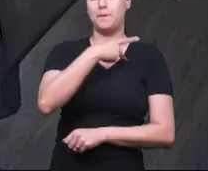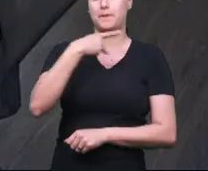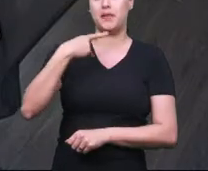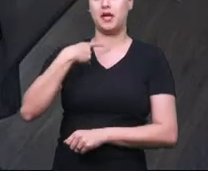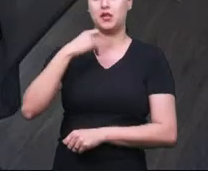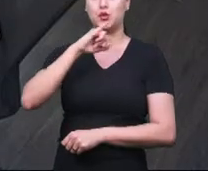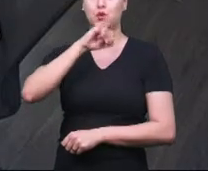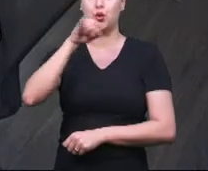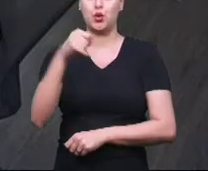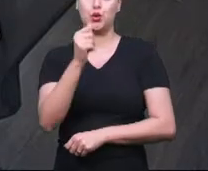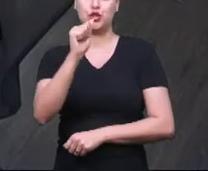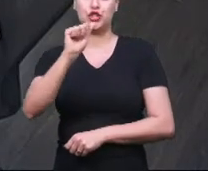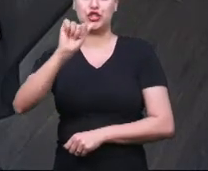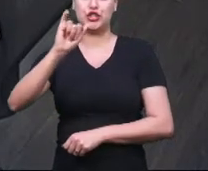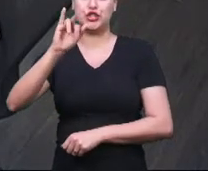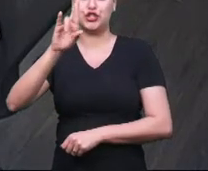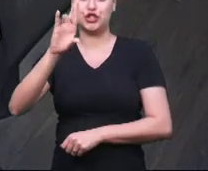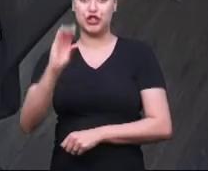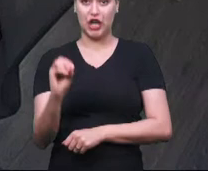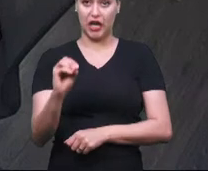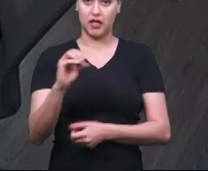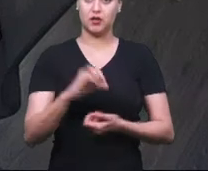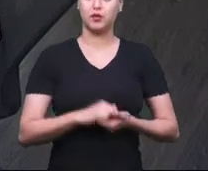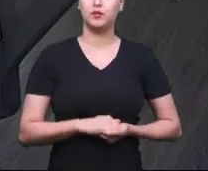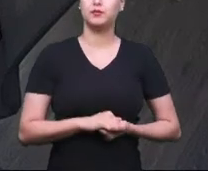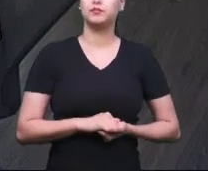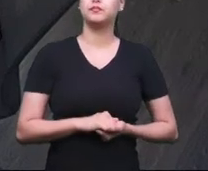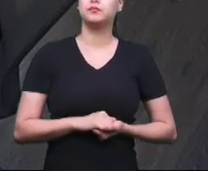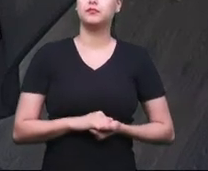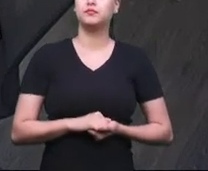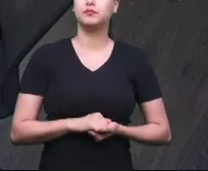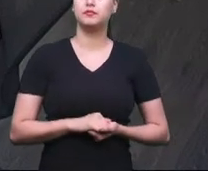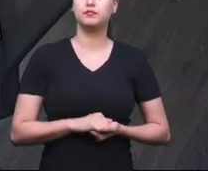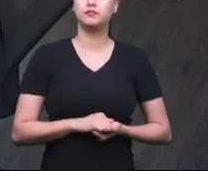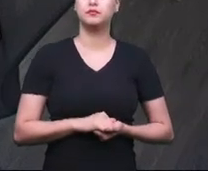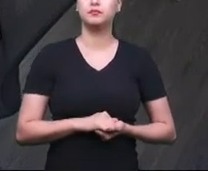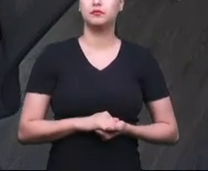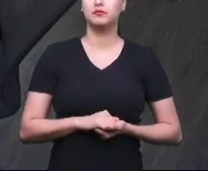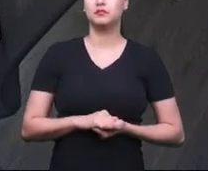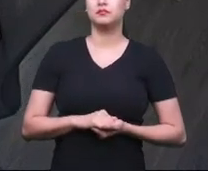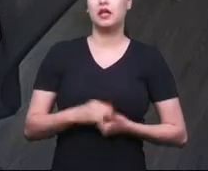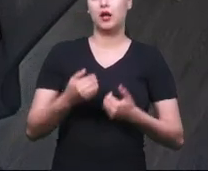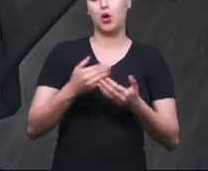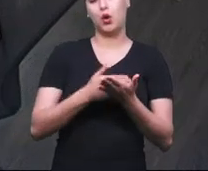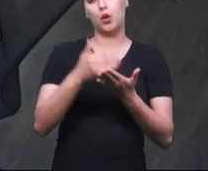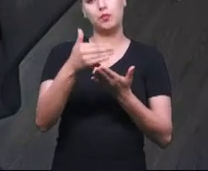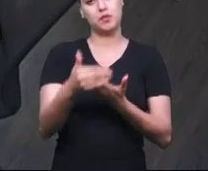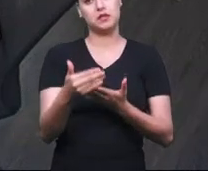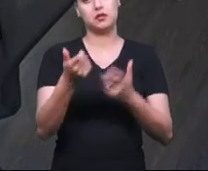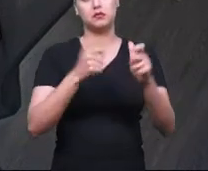abrindo em Jabaraí, que era um trabalho da igreja de Guarapari, que ele estava abrindo, estava na consagração, era